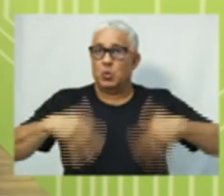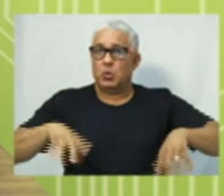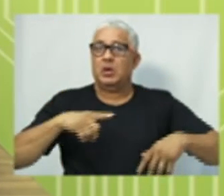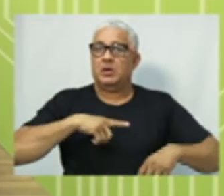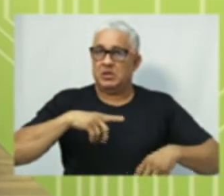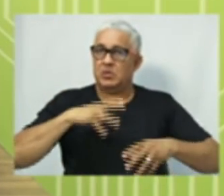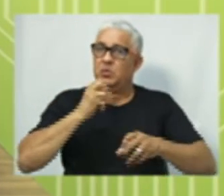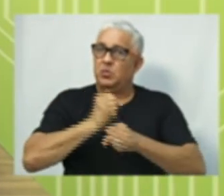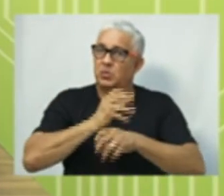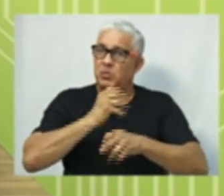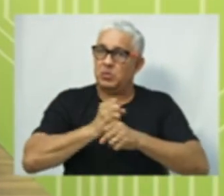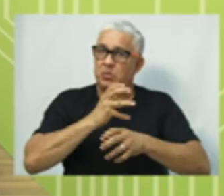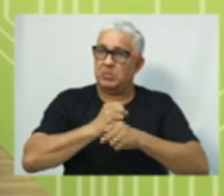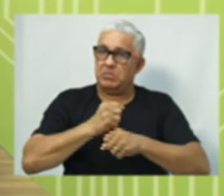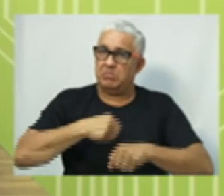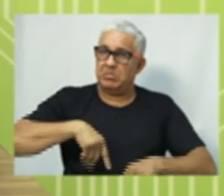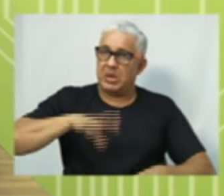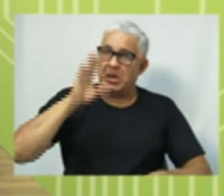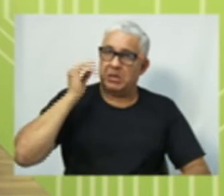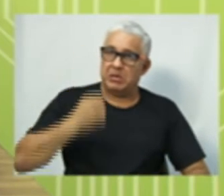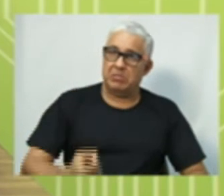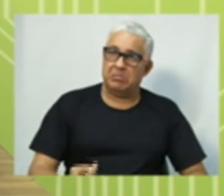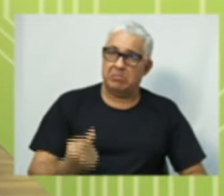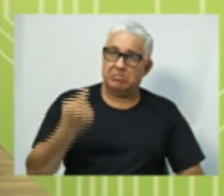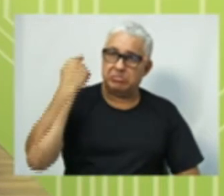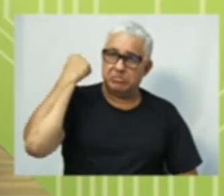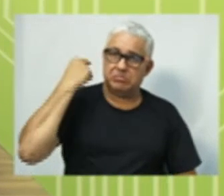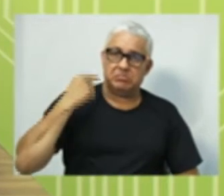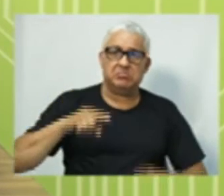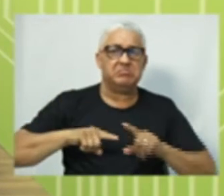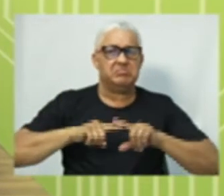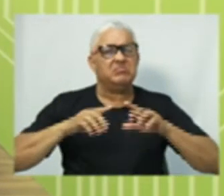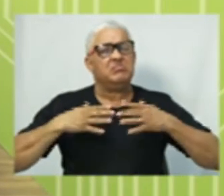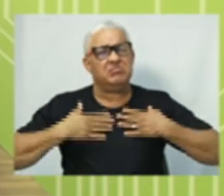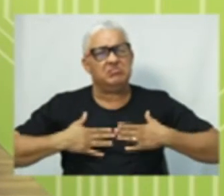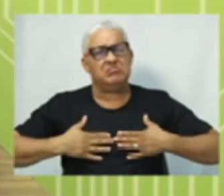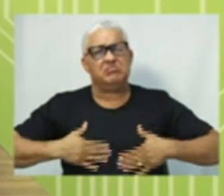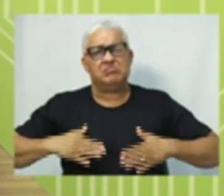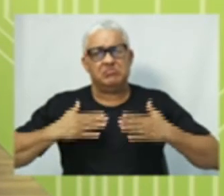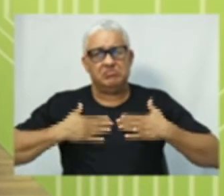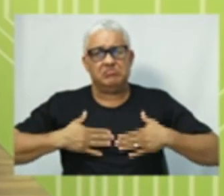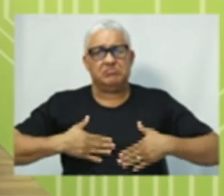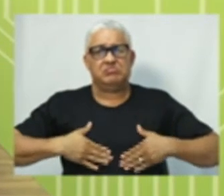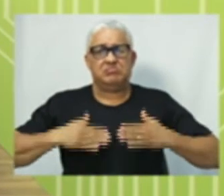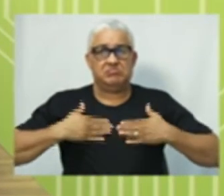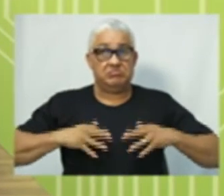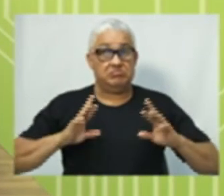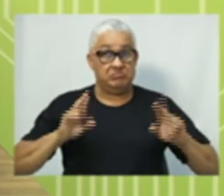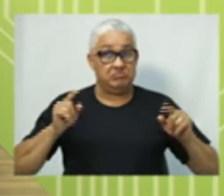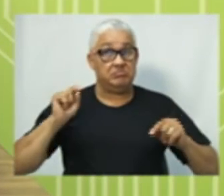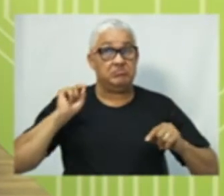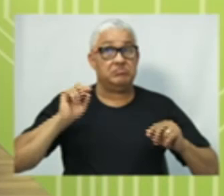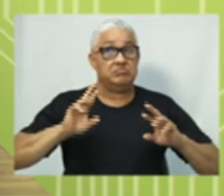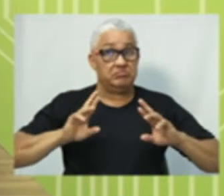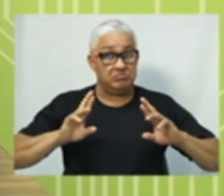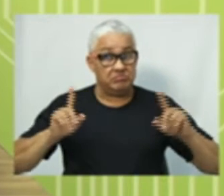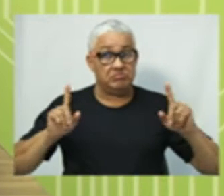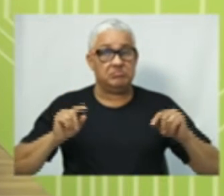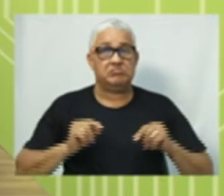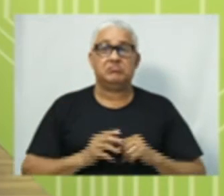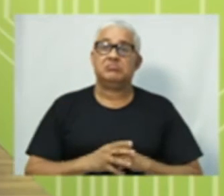mais cálculos do que o anterior. Mas é mais tranquilo, né? Aqui a diferença é que você vai ter que